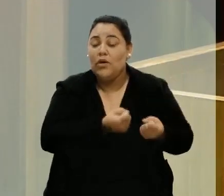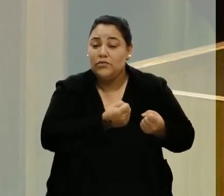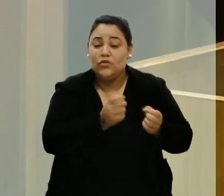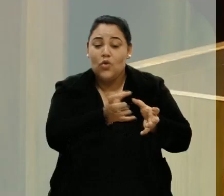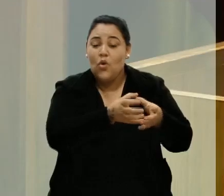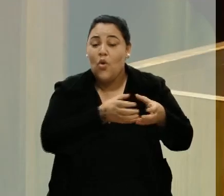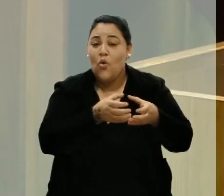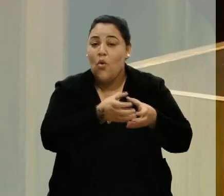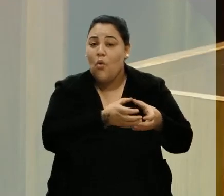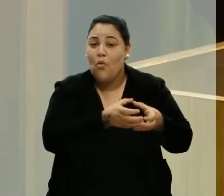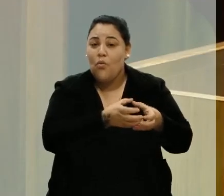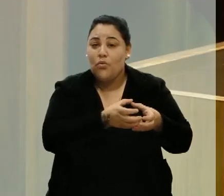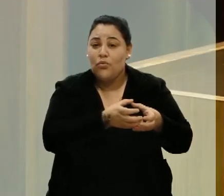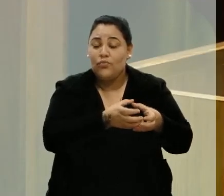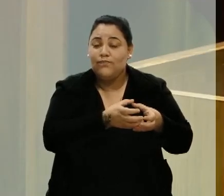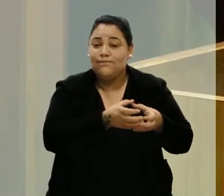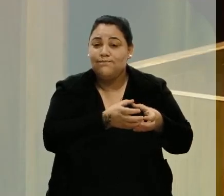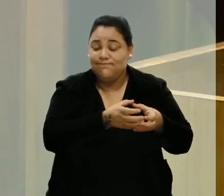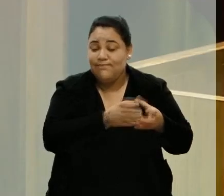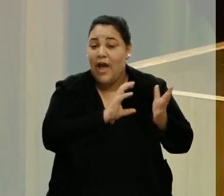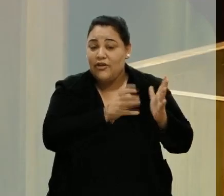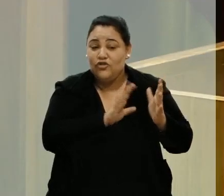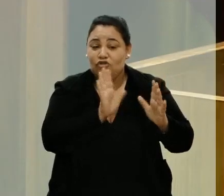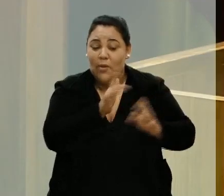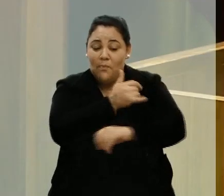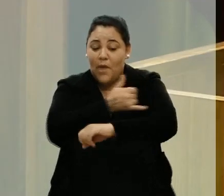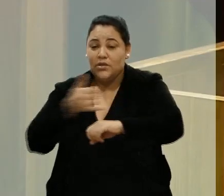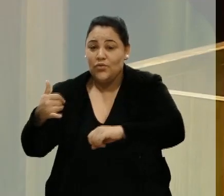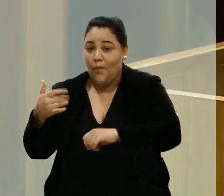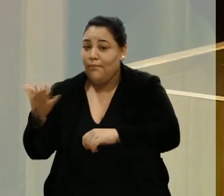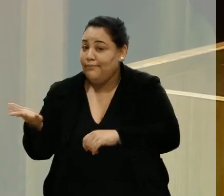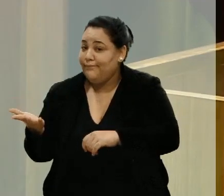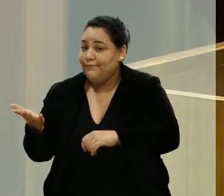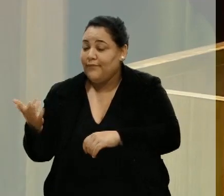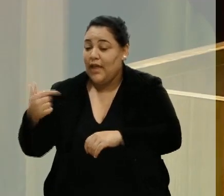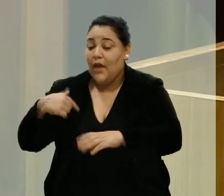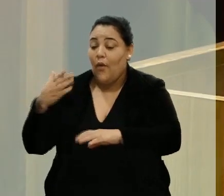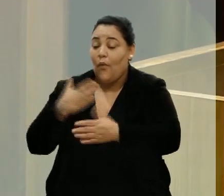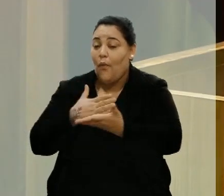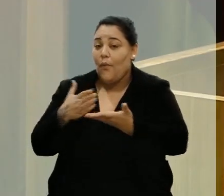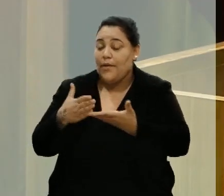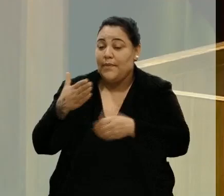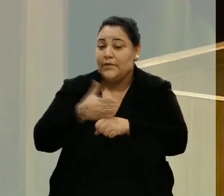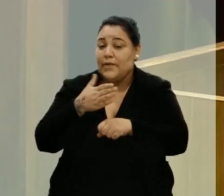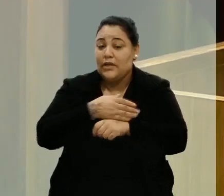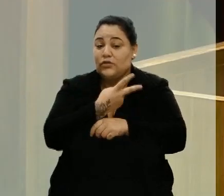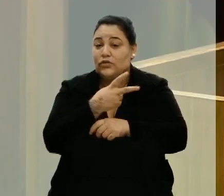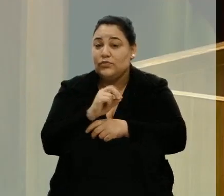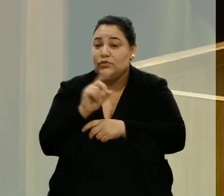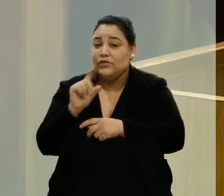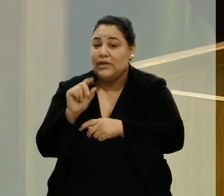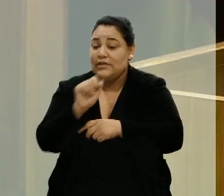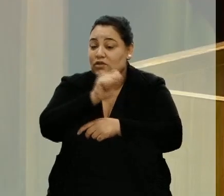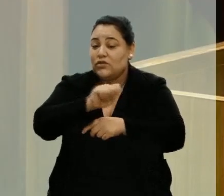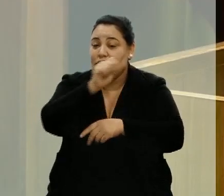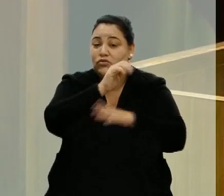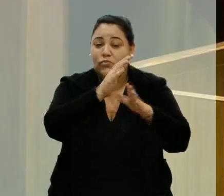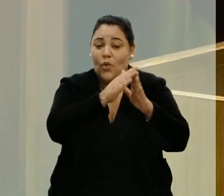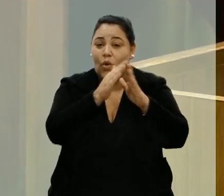Eu, desde 2010, que fiz parte da Associação de Moradores, é uma luta constante